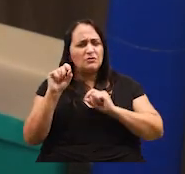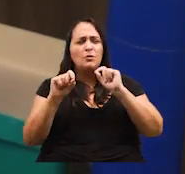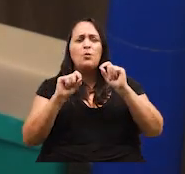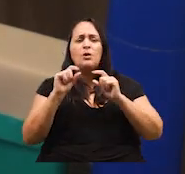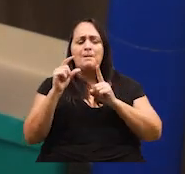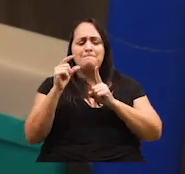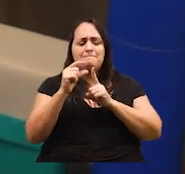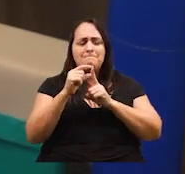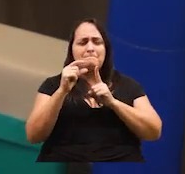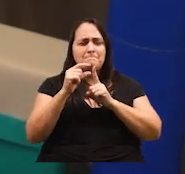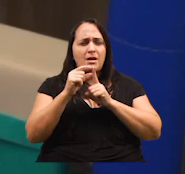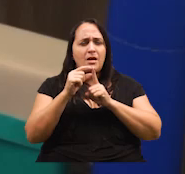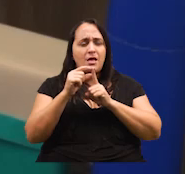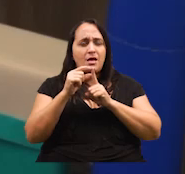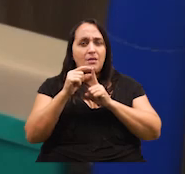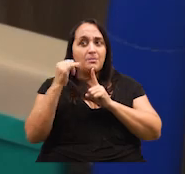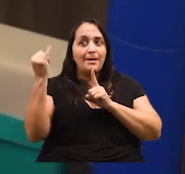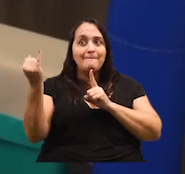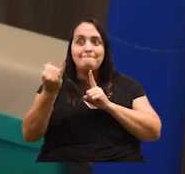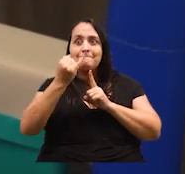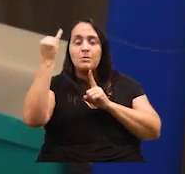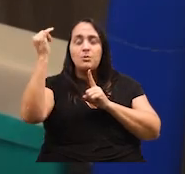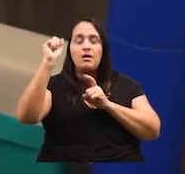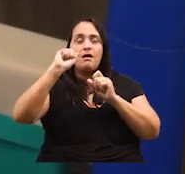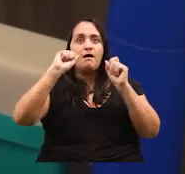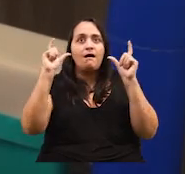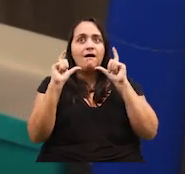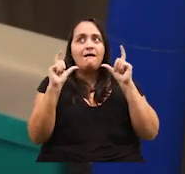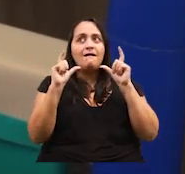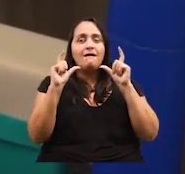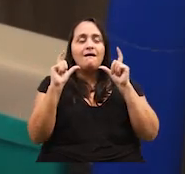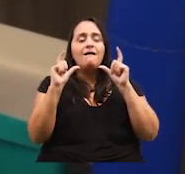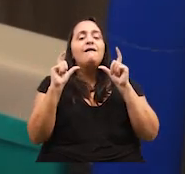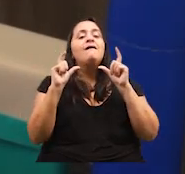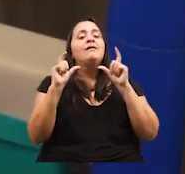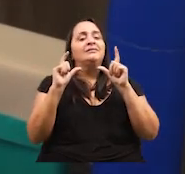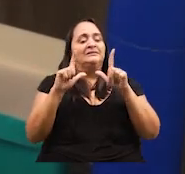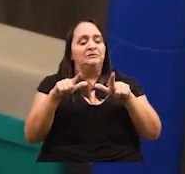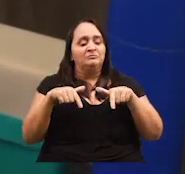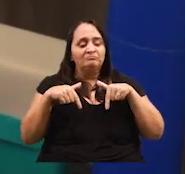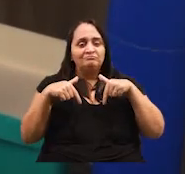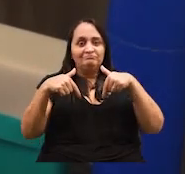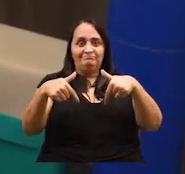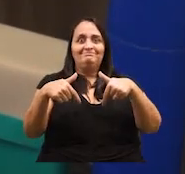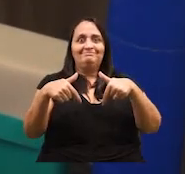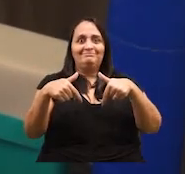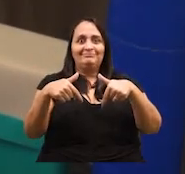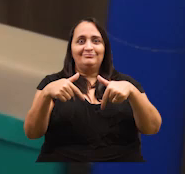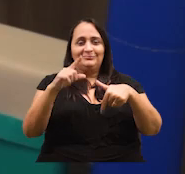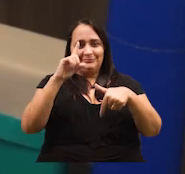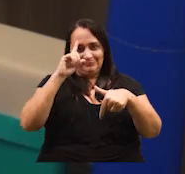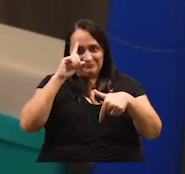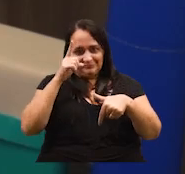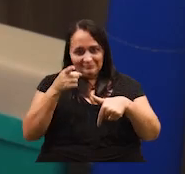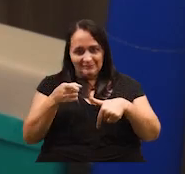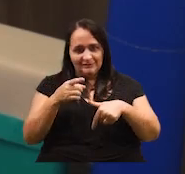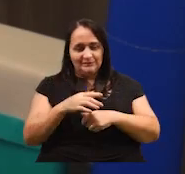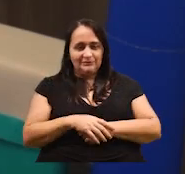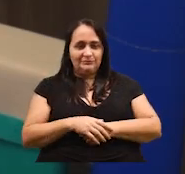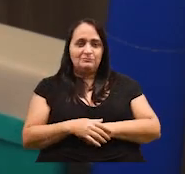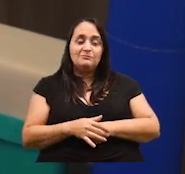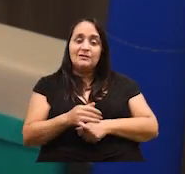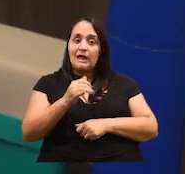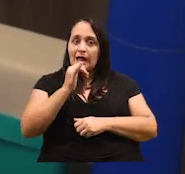que são chave para a gente compreender a ação que a gente deve executar. Então, quando eu estou fazendo o arroz em